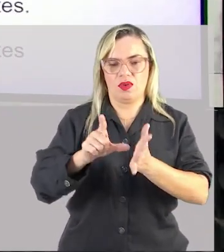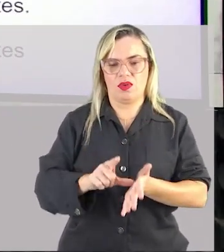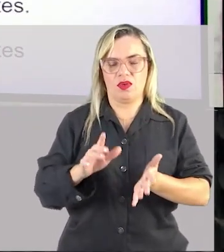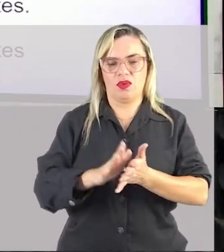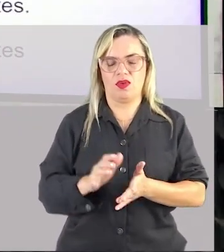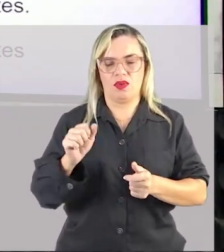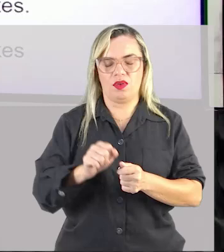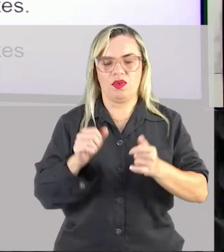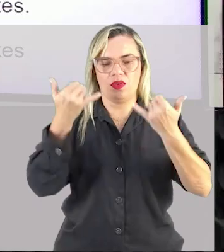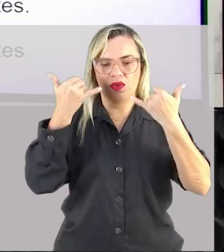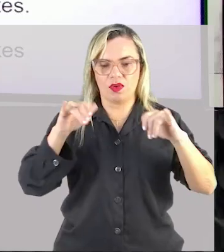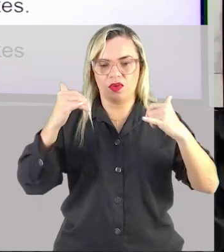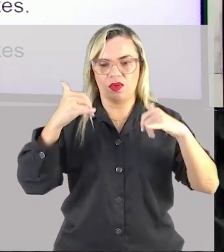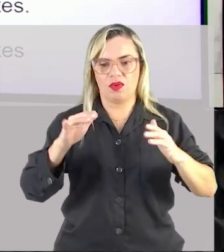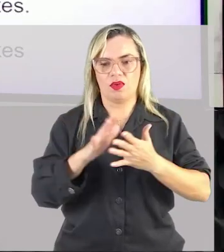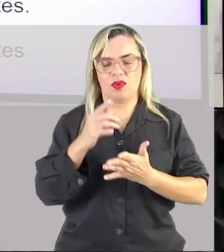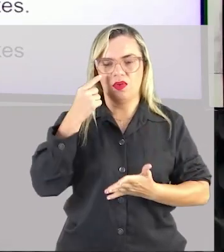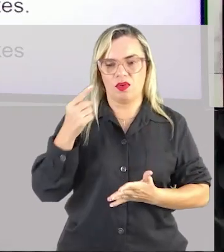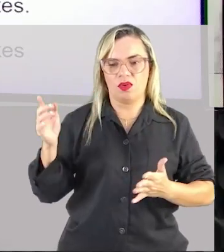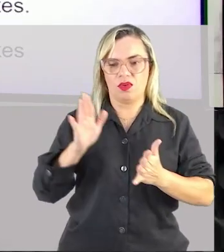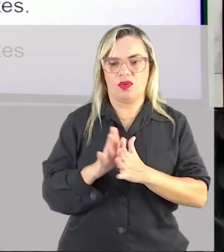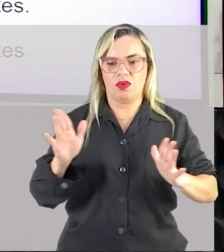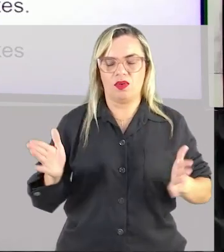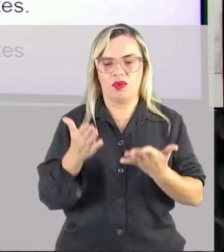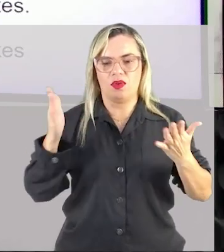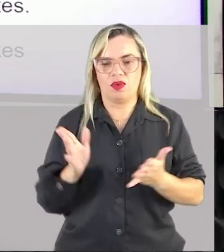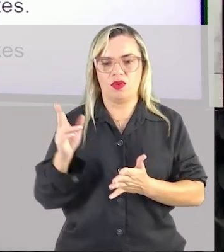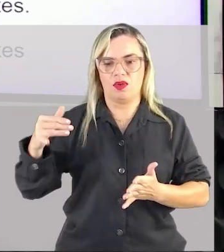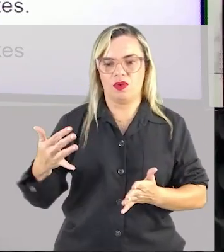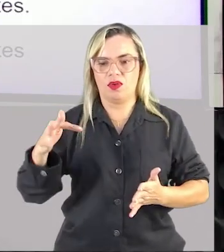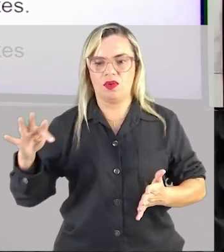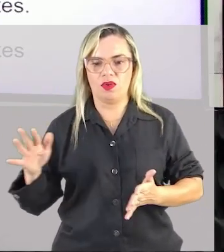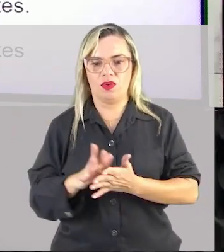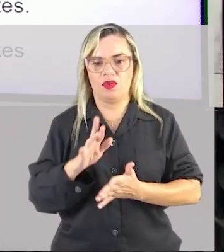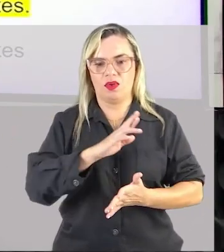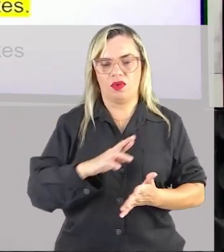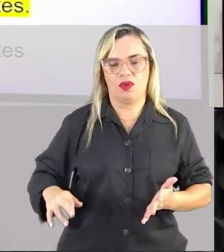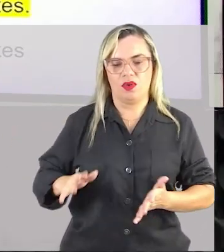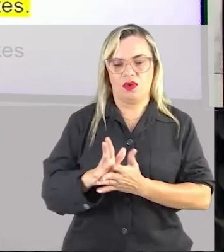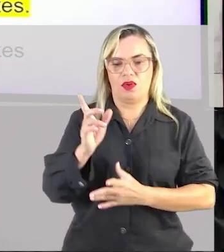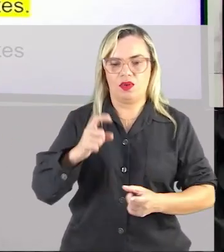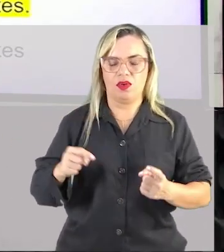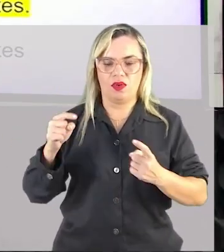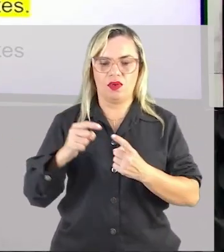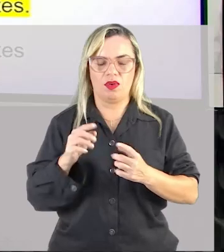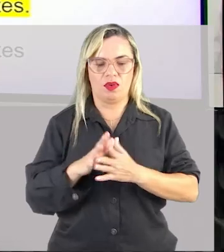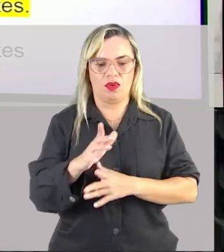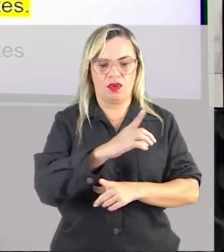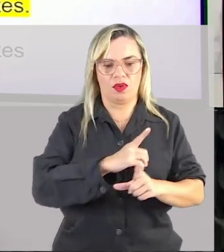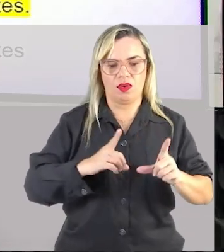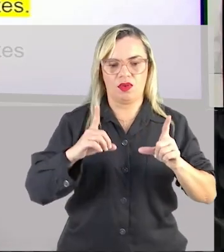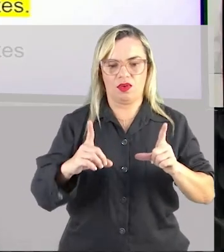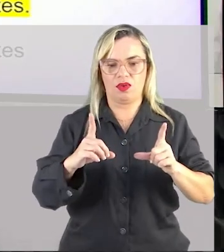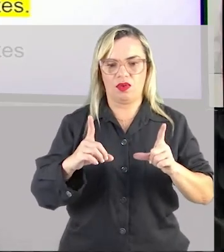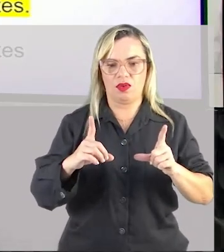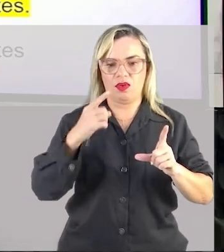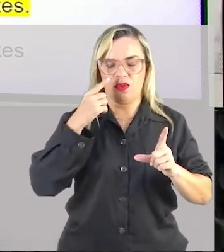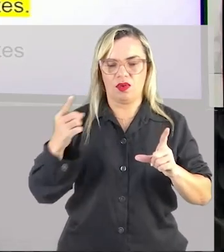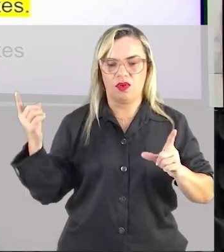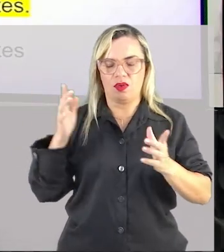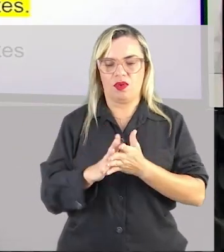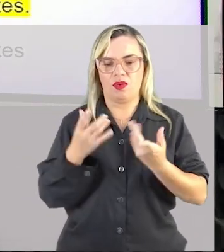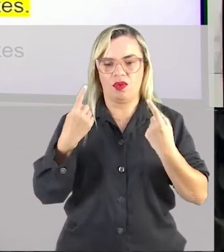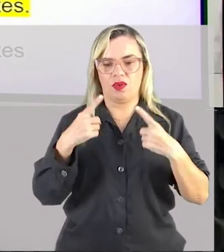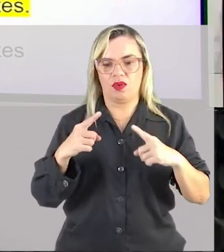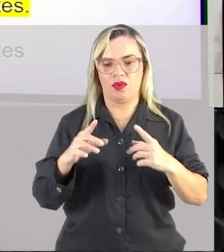parte de uma campanha publicitária promovida aí pela Unicef na República, e o objetivo dela é incentivar a denúncia, denunciá-lo.